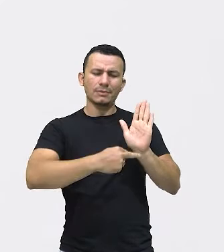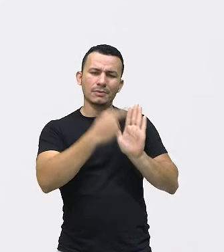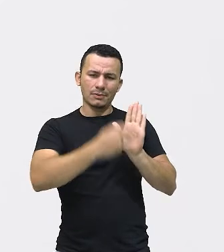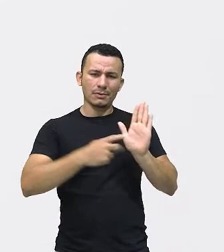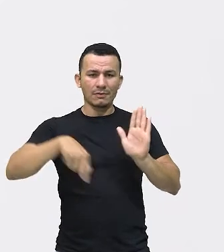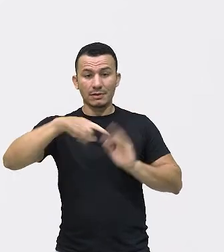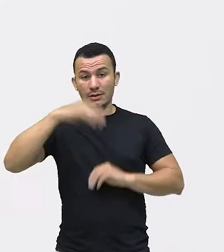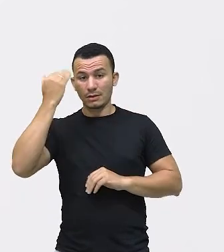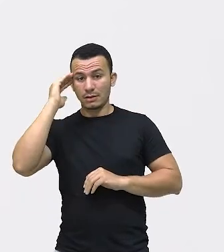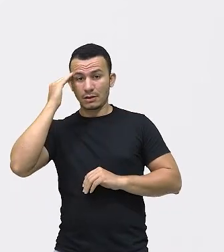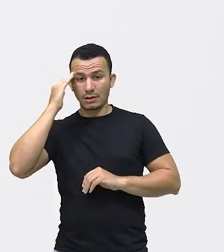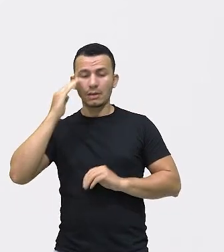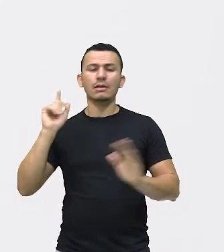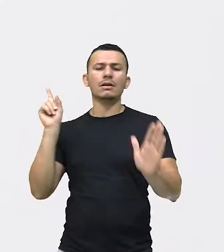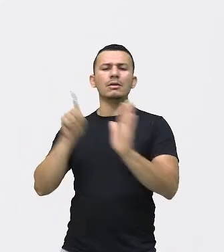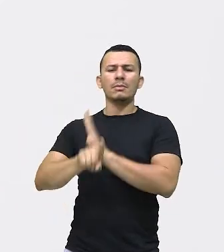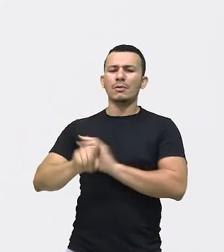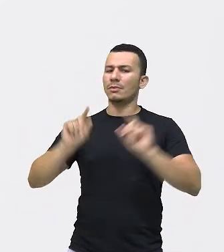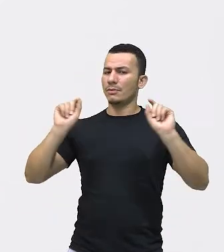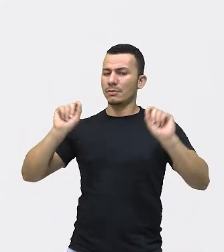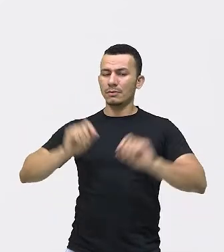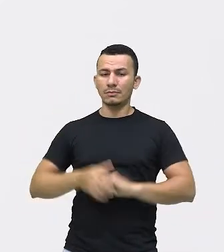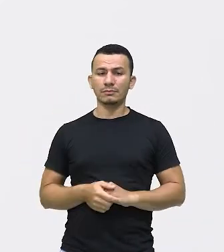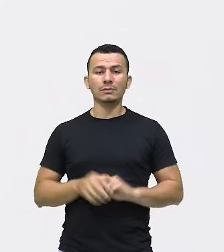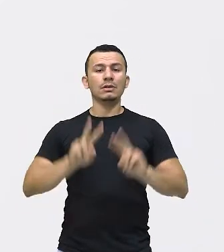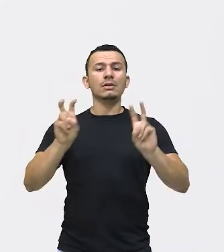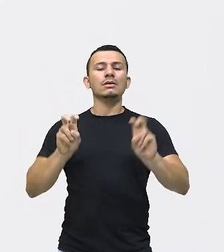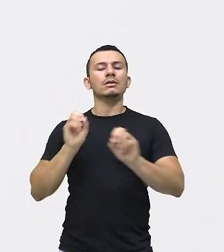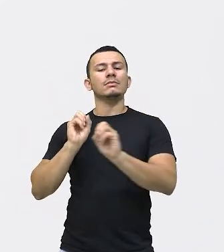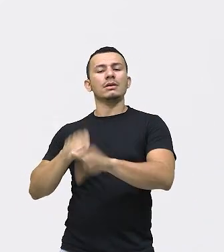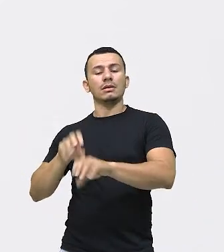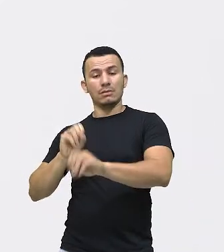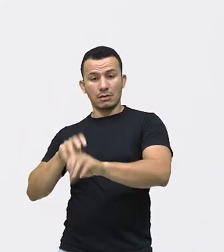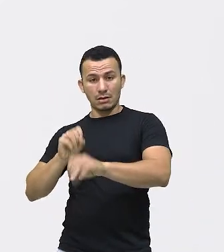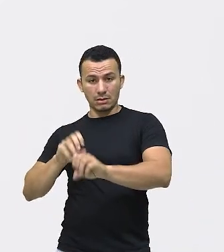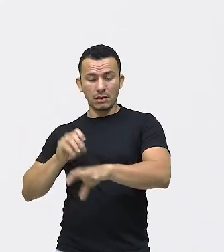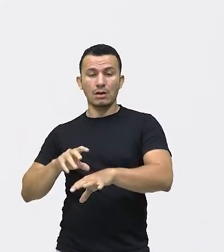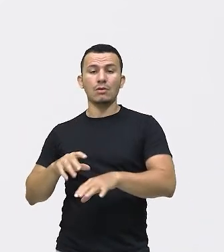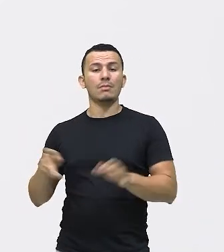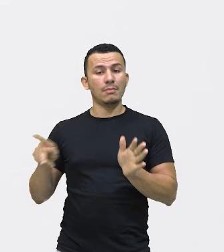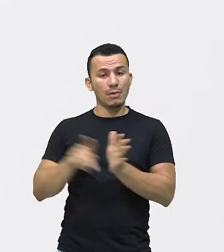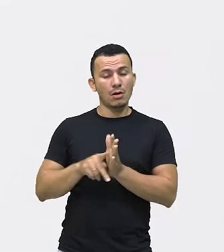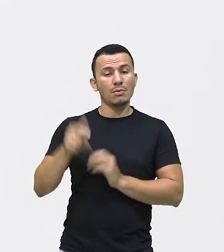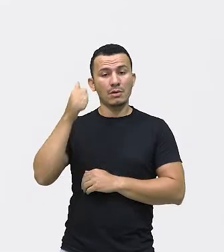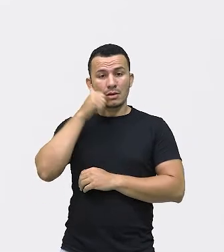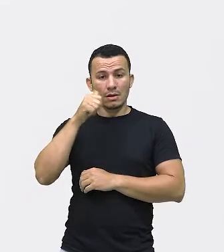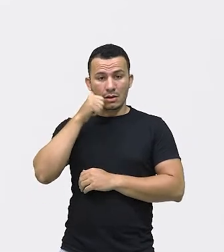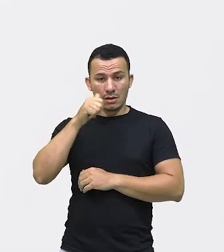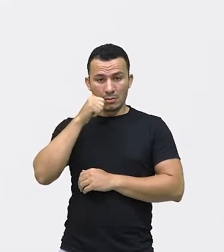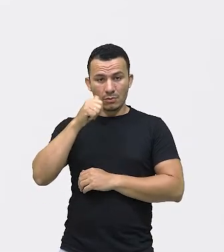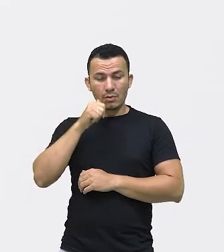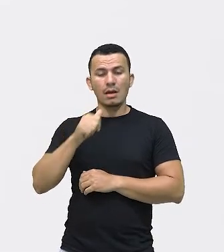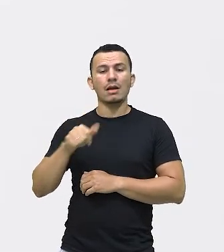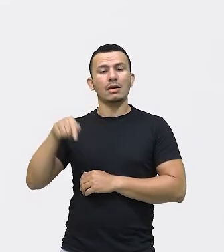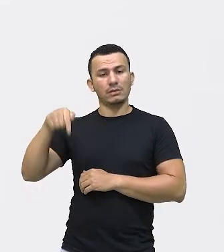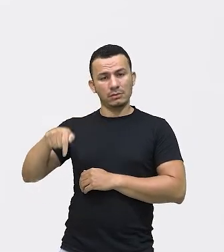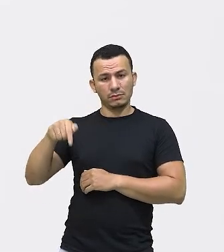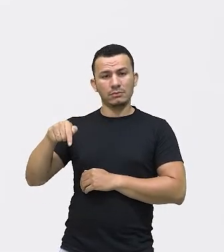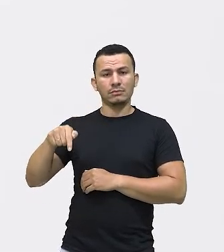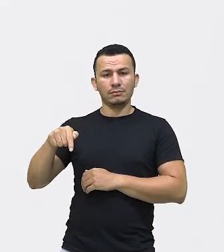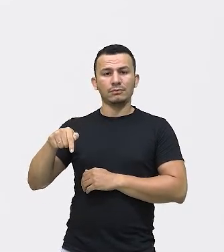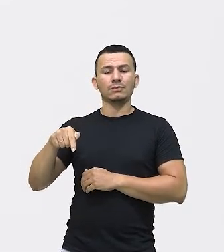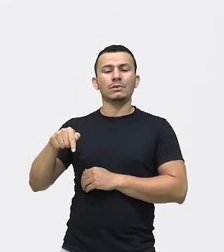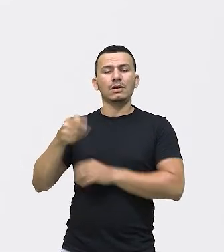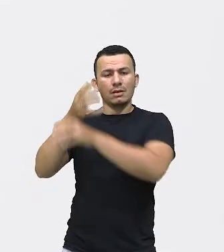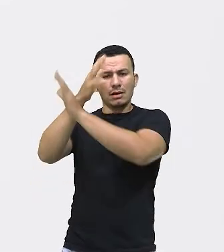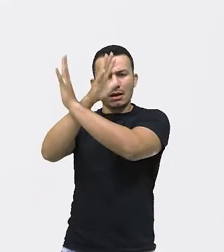pouco mais, e agora a questão nos diz o seguinte: sobre a educação da mulher espartana, podemos afirmar